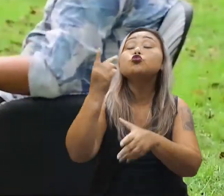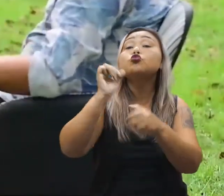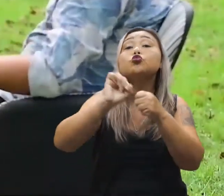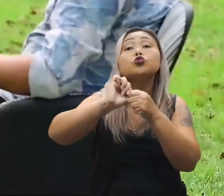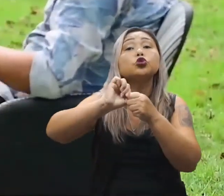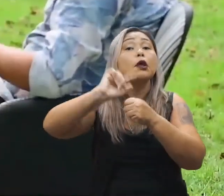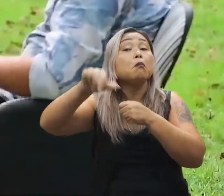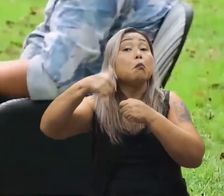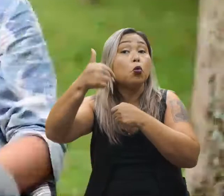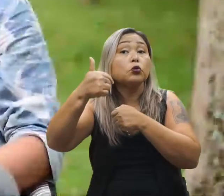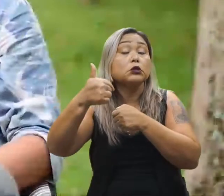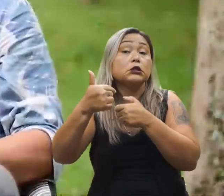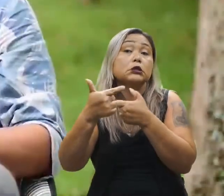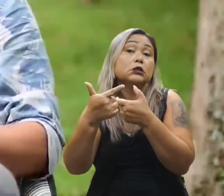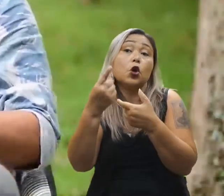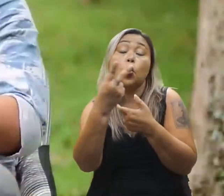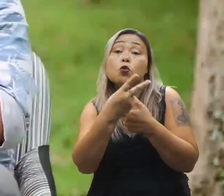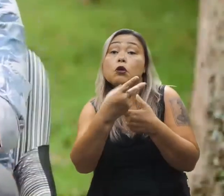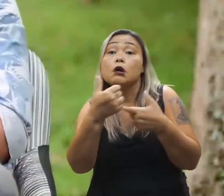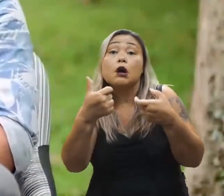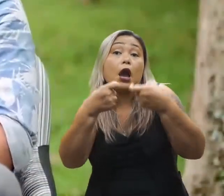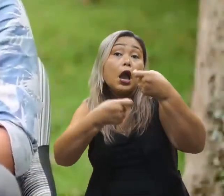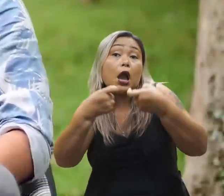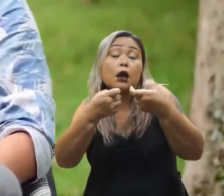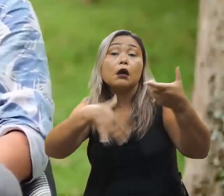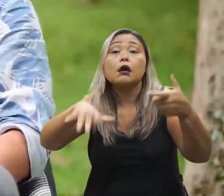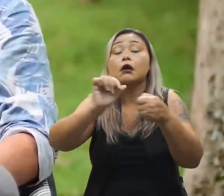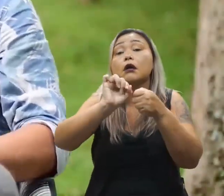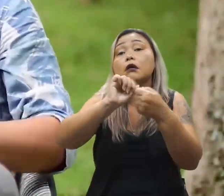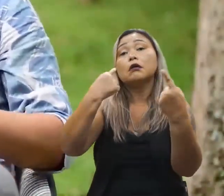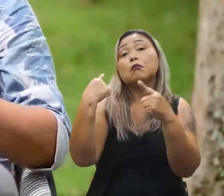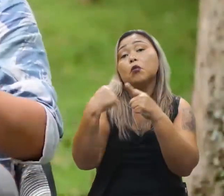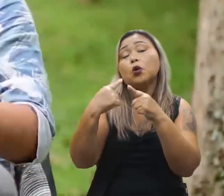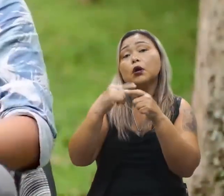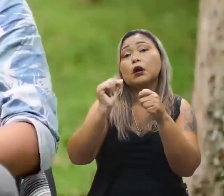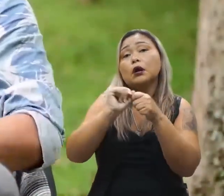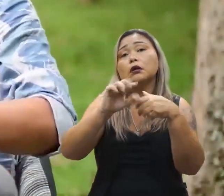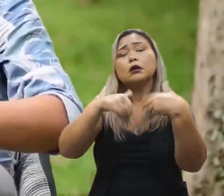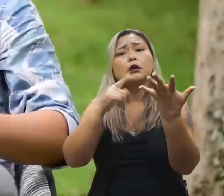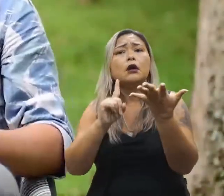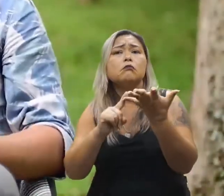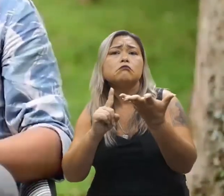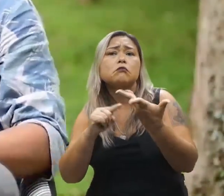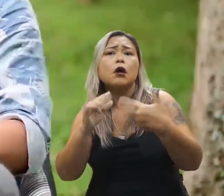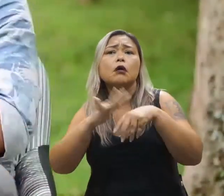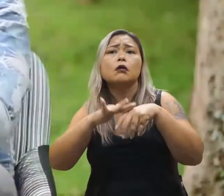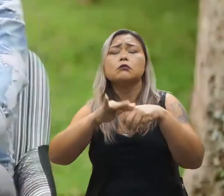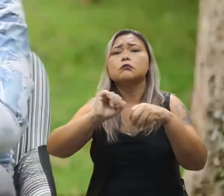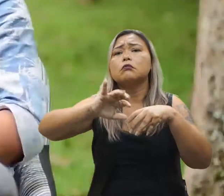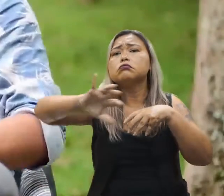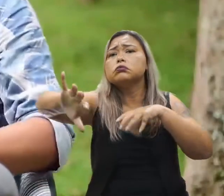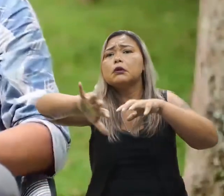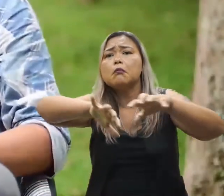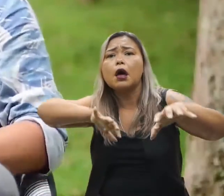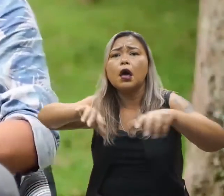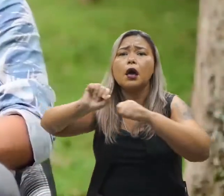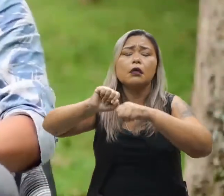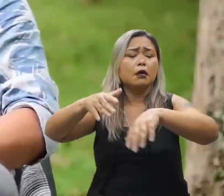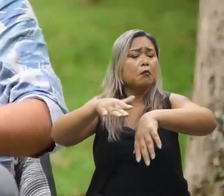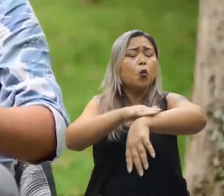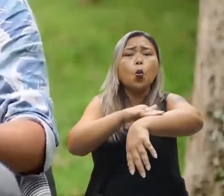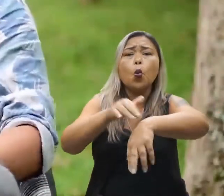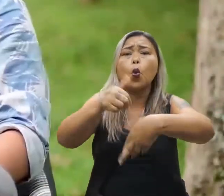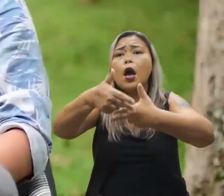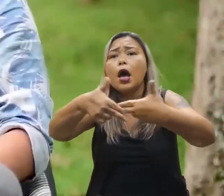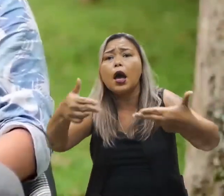por causa das N violações, ideologia nazista, né, aquela teoria eugenista de separação por raças, enfim,